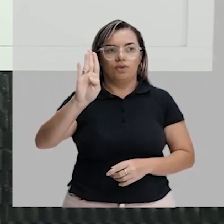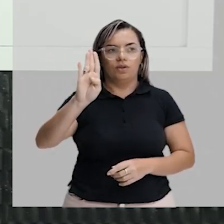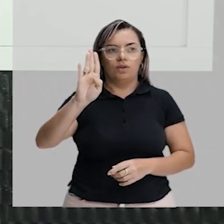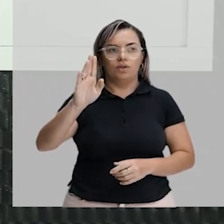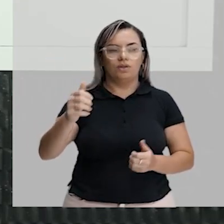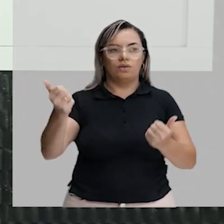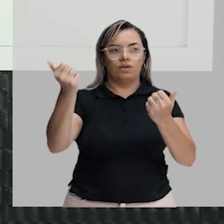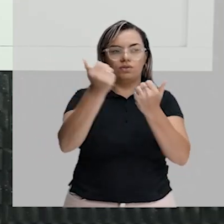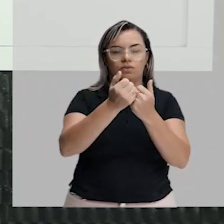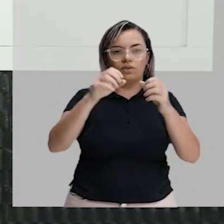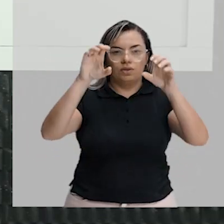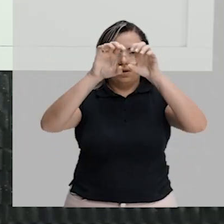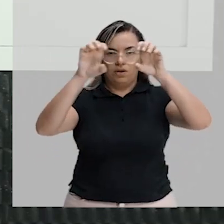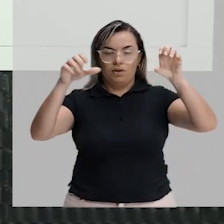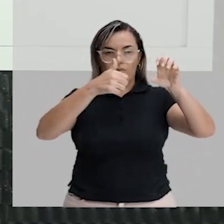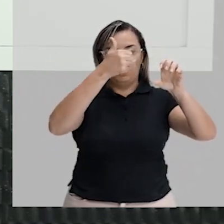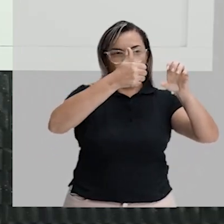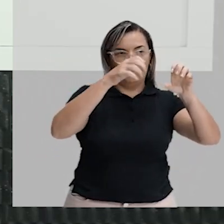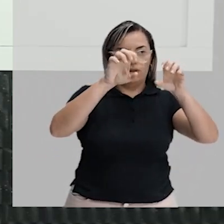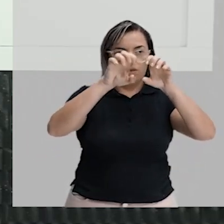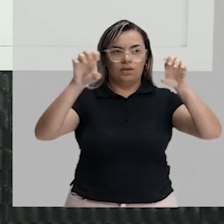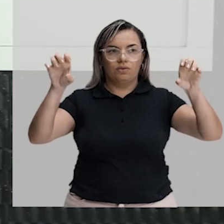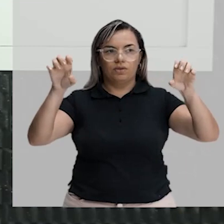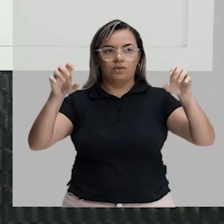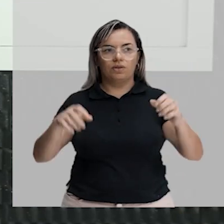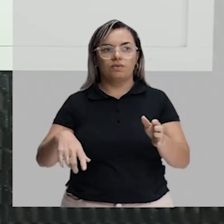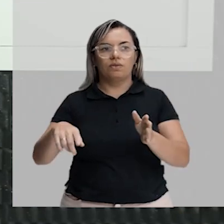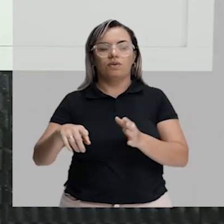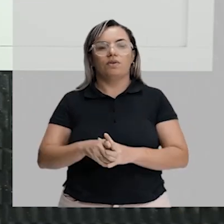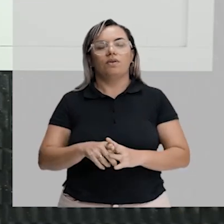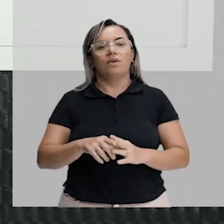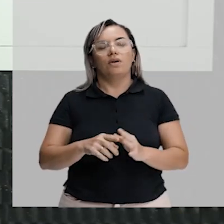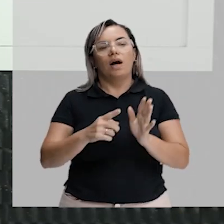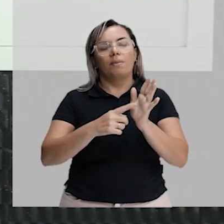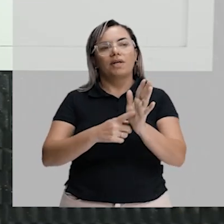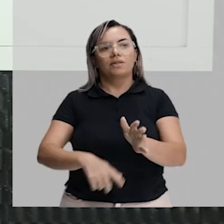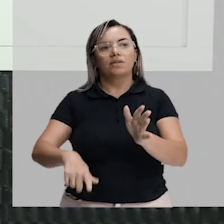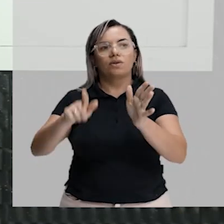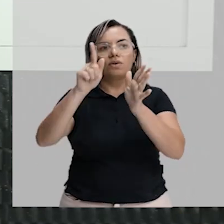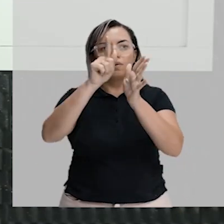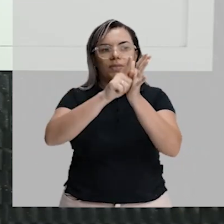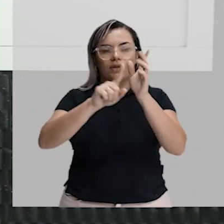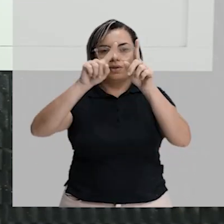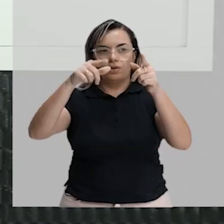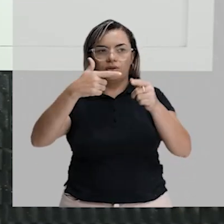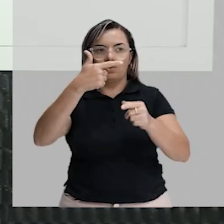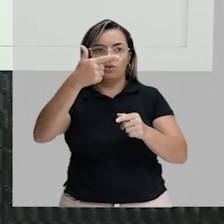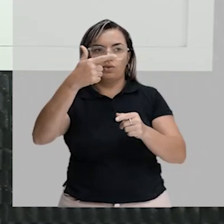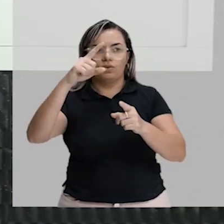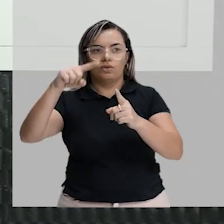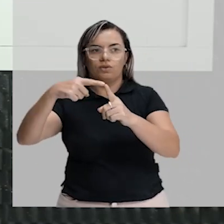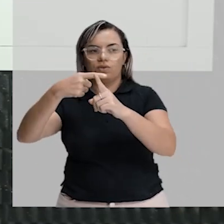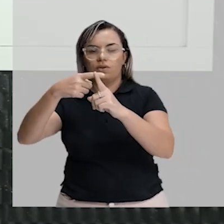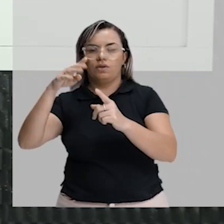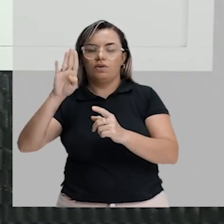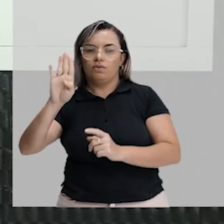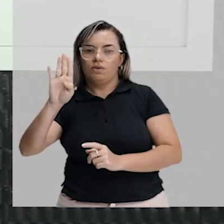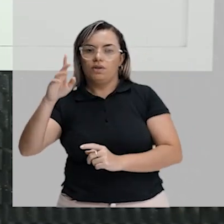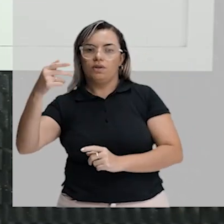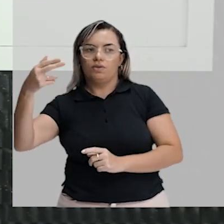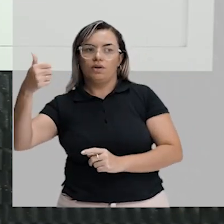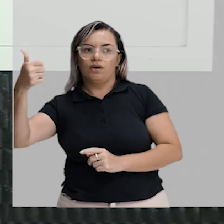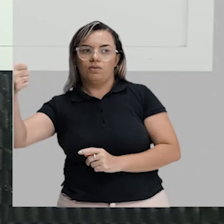1. Certo? Nós temos que esse menos 2 vai passar para lá. B vai ser igual a 1